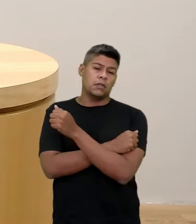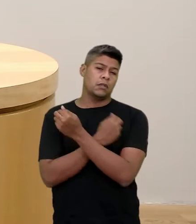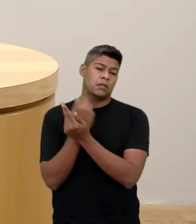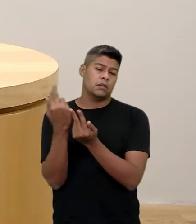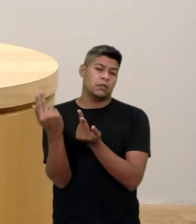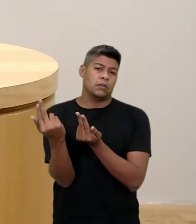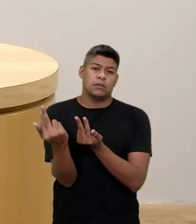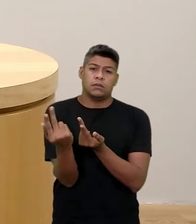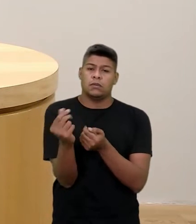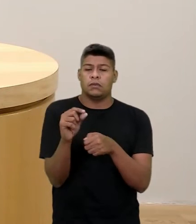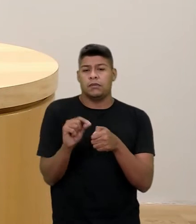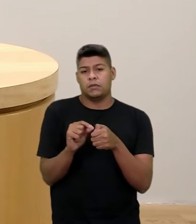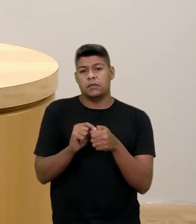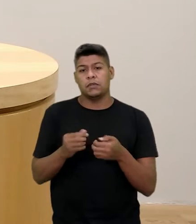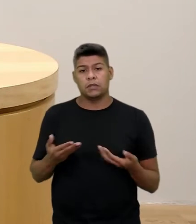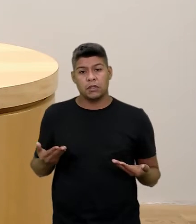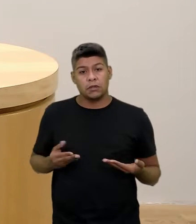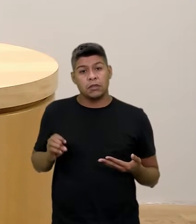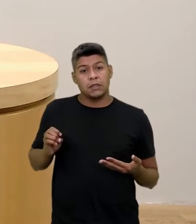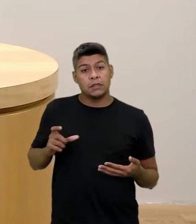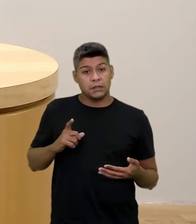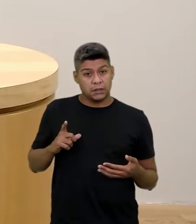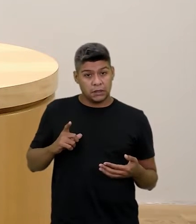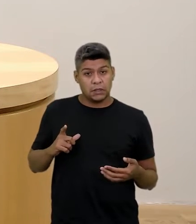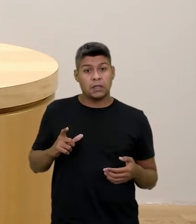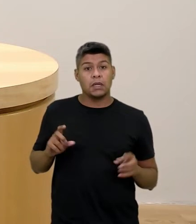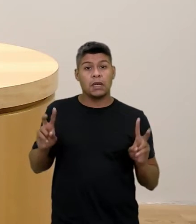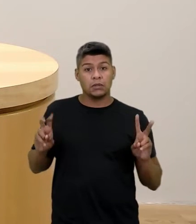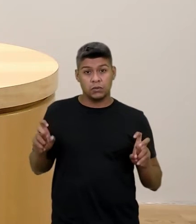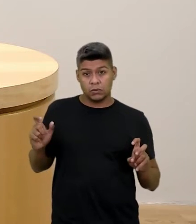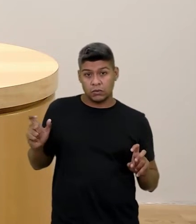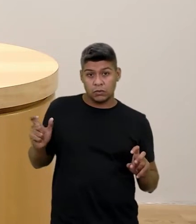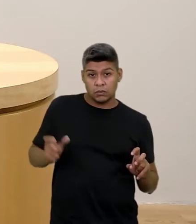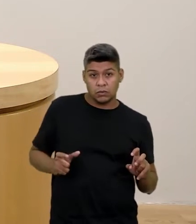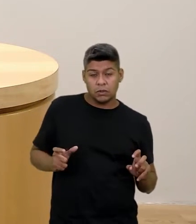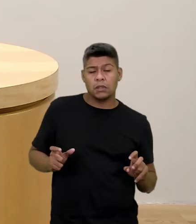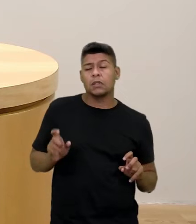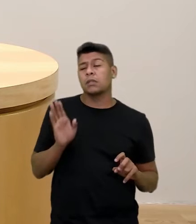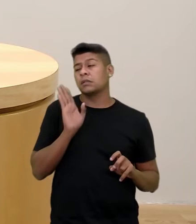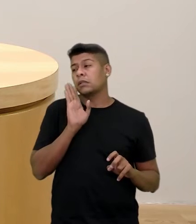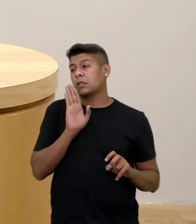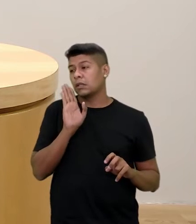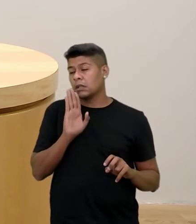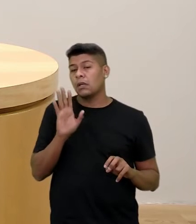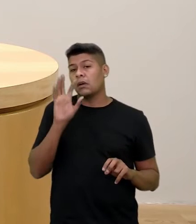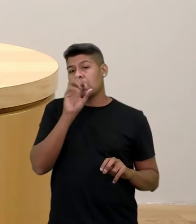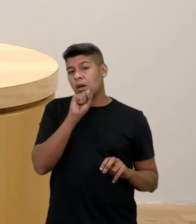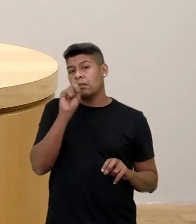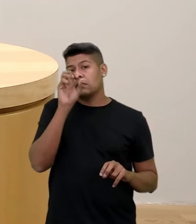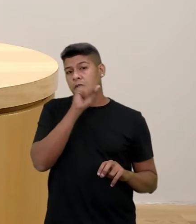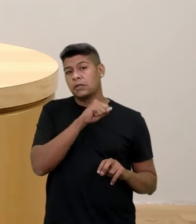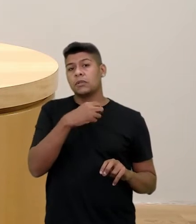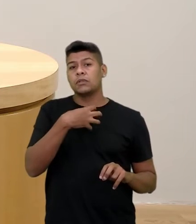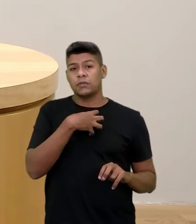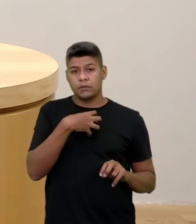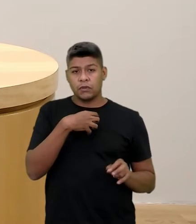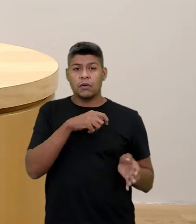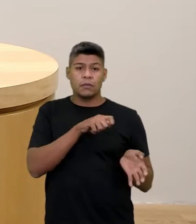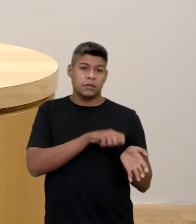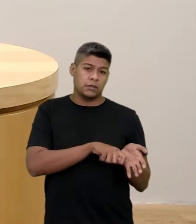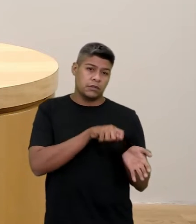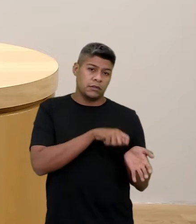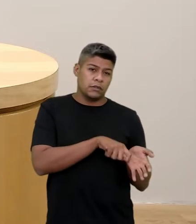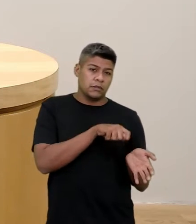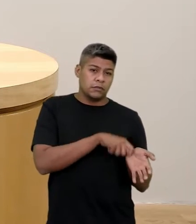aqui agora, né? E se for um assunto que interessa bastante a você, isso vai ser legal também, você aprender da forma que é escrevendo